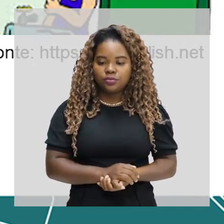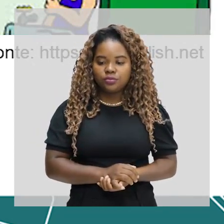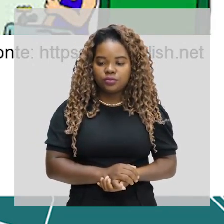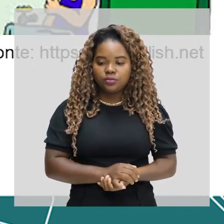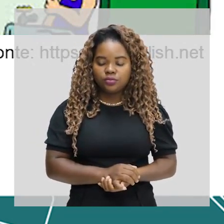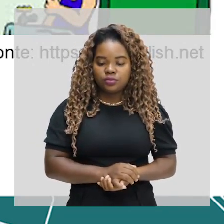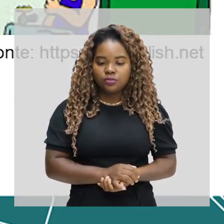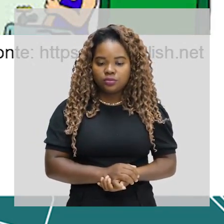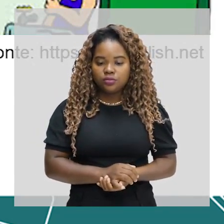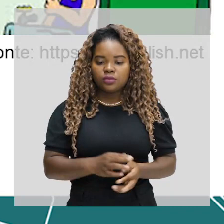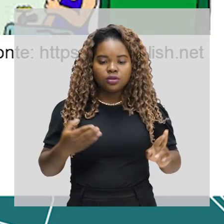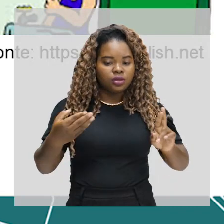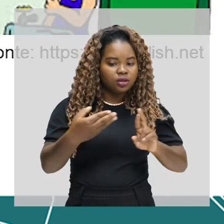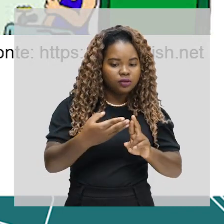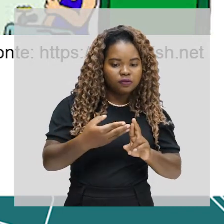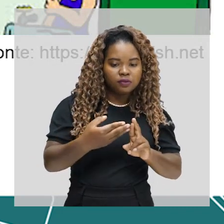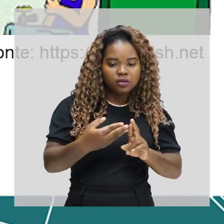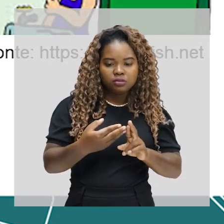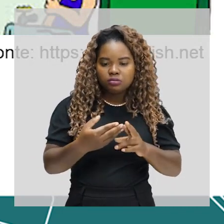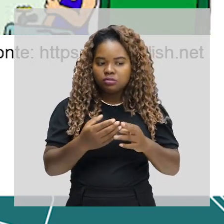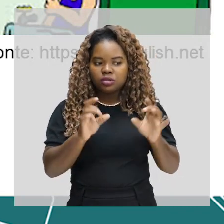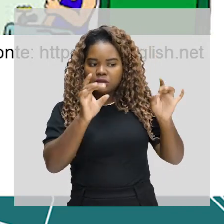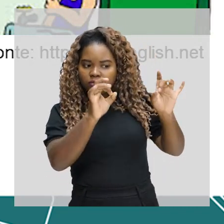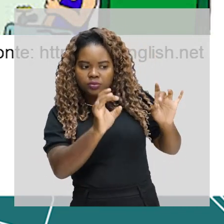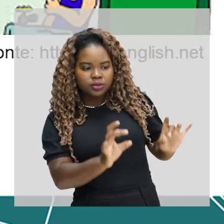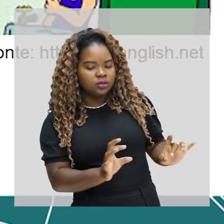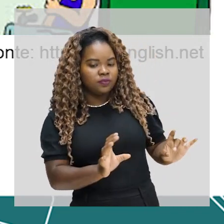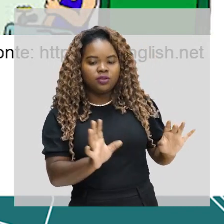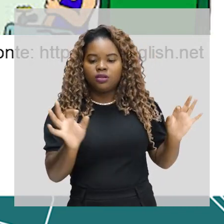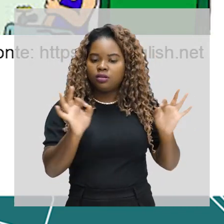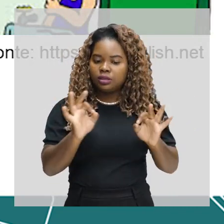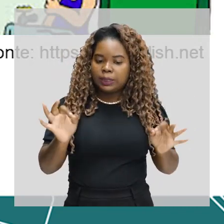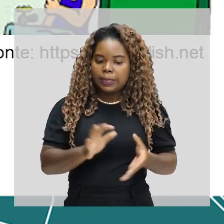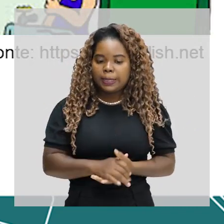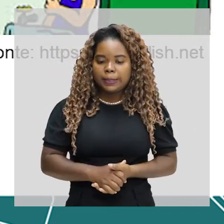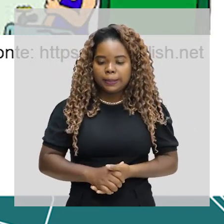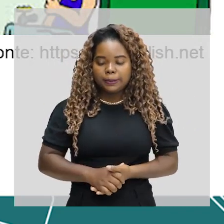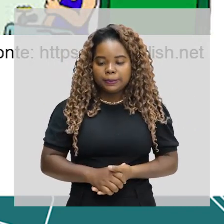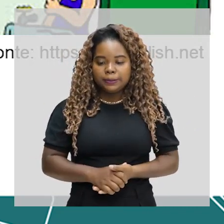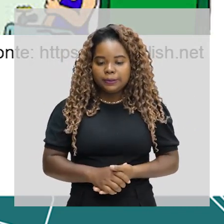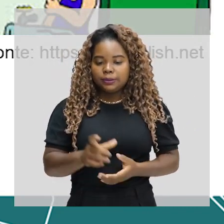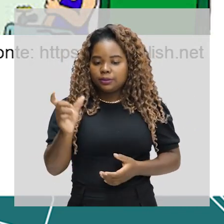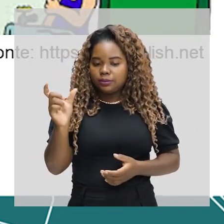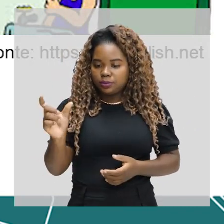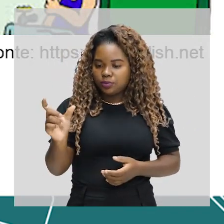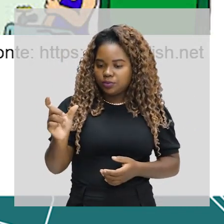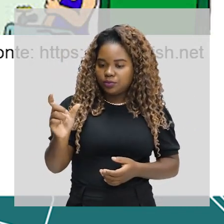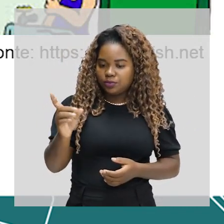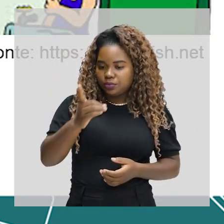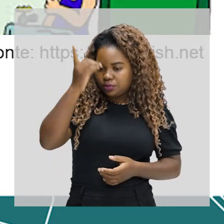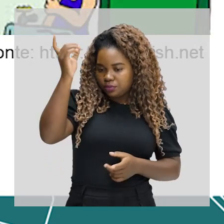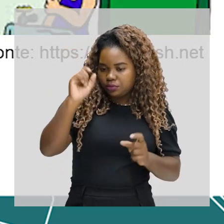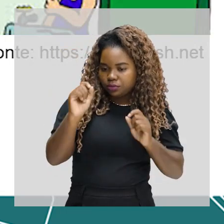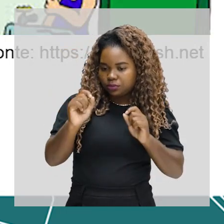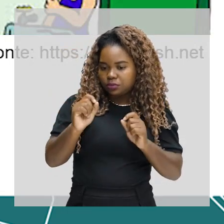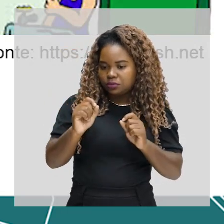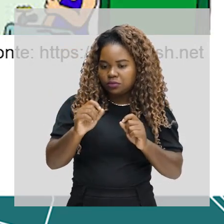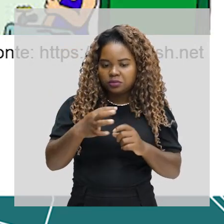fazem referência a algo que não é específico. Tá? Então, são palavras que dão ideia de